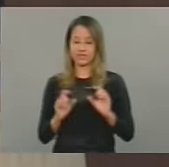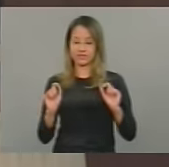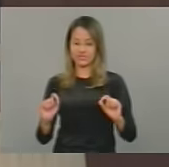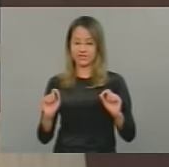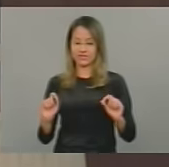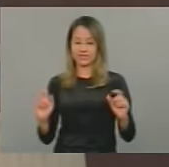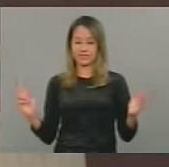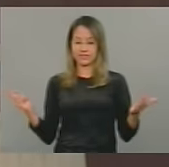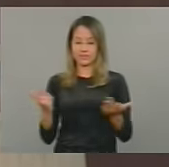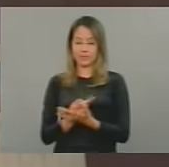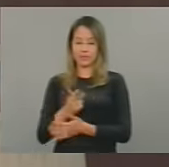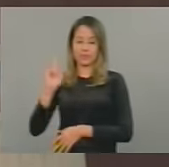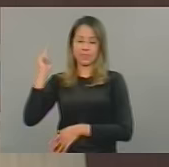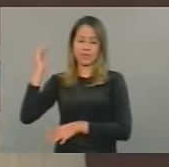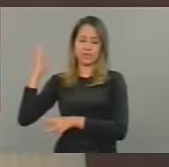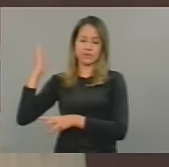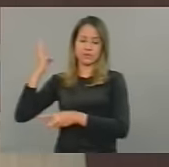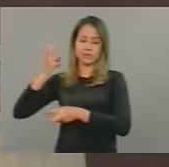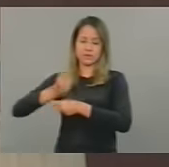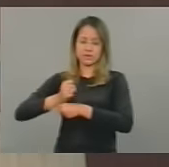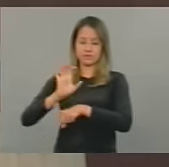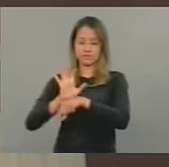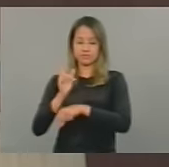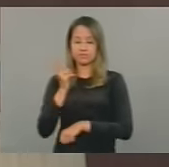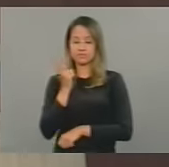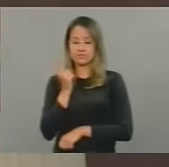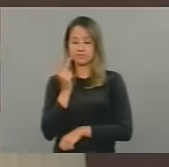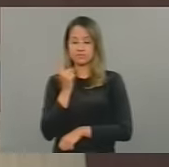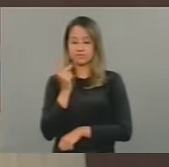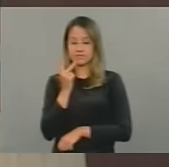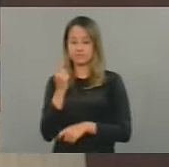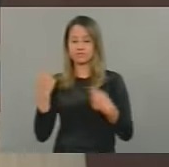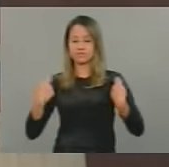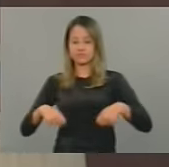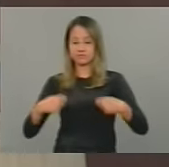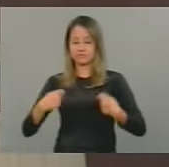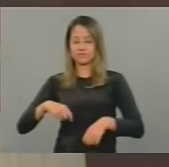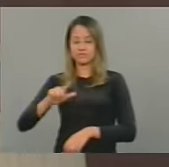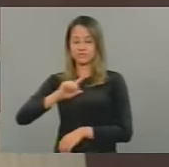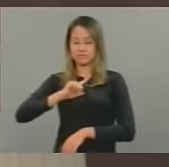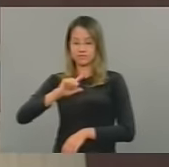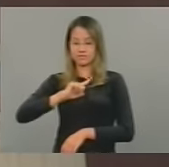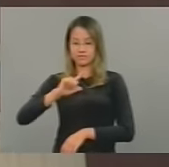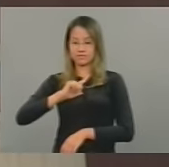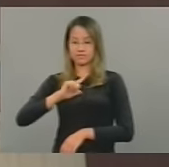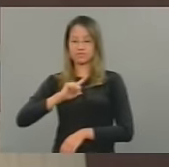à história do Ceará, nós temos que ter altivez,